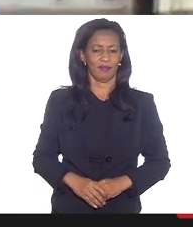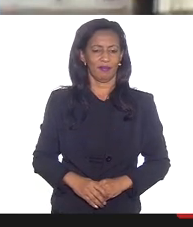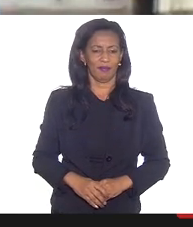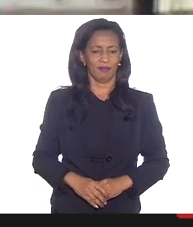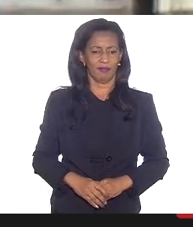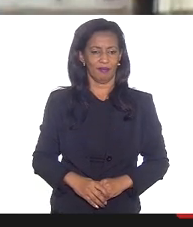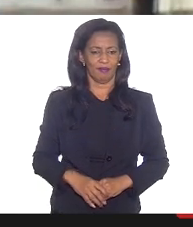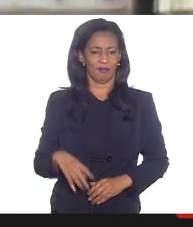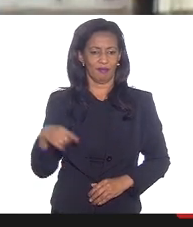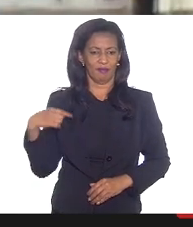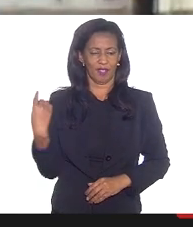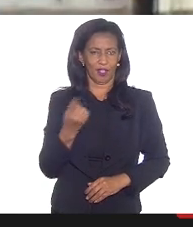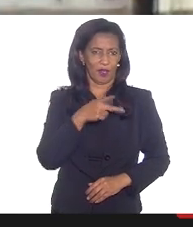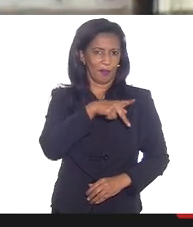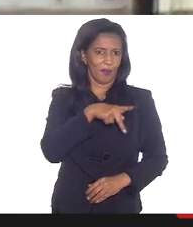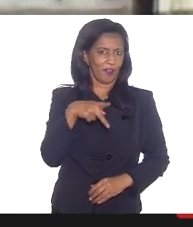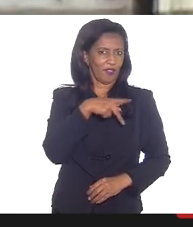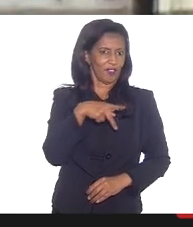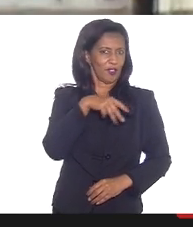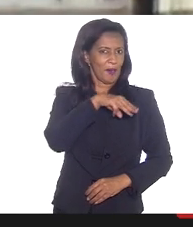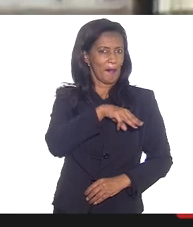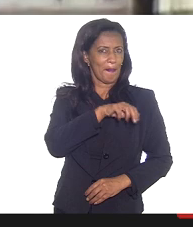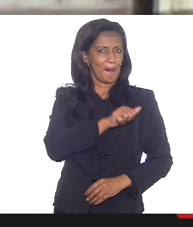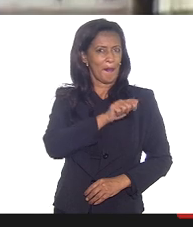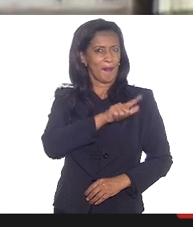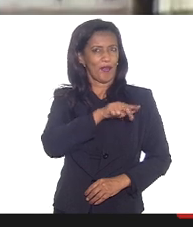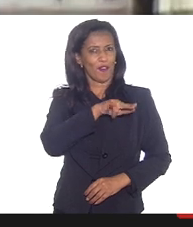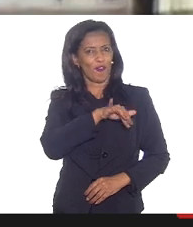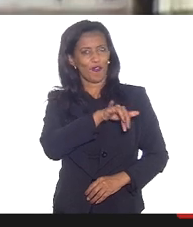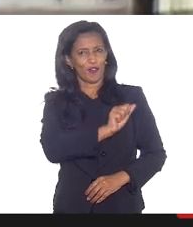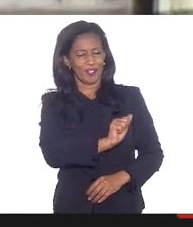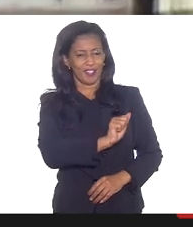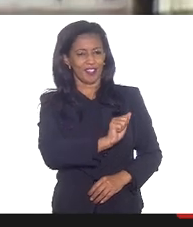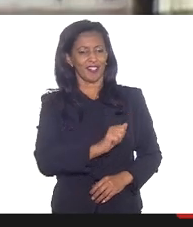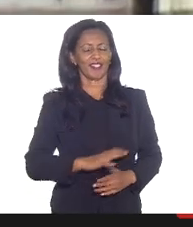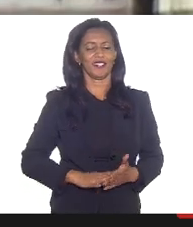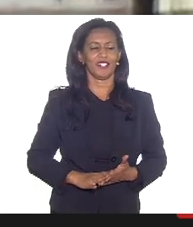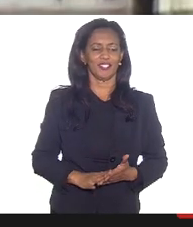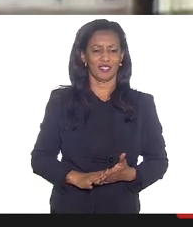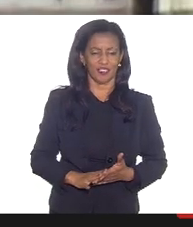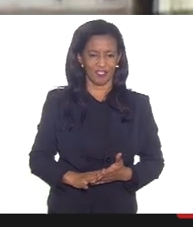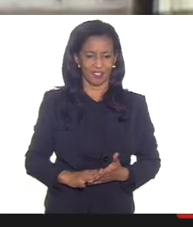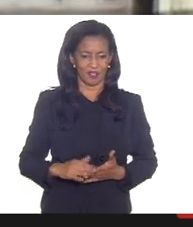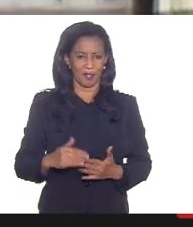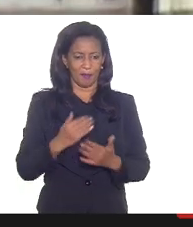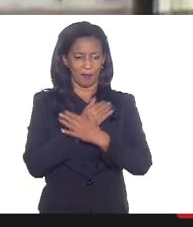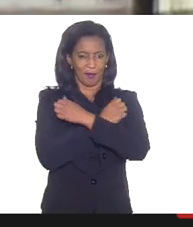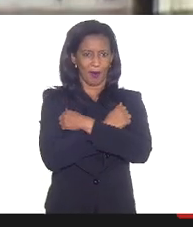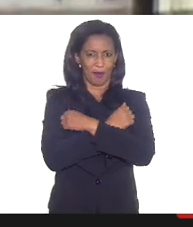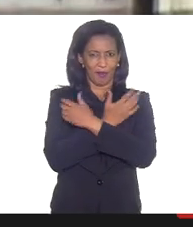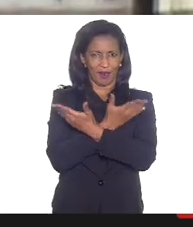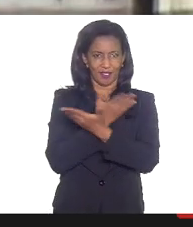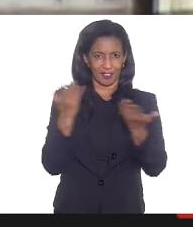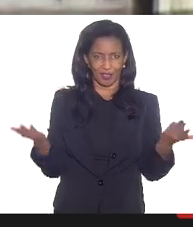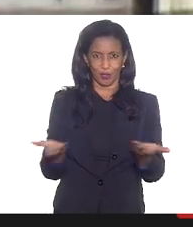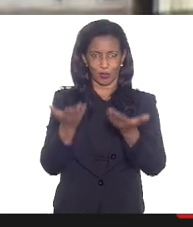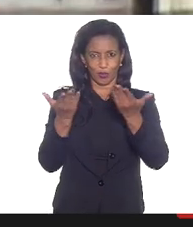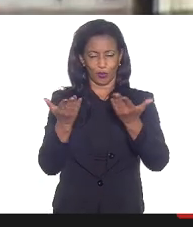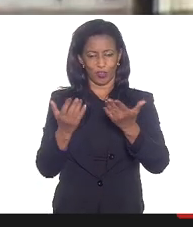a nossa professora Malvina, que está representando aqui o Fórum Estadual de Educação, e também um abraço a todas as entidades